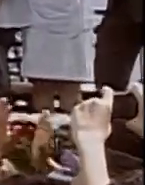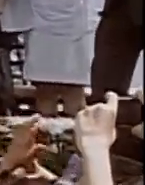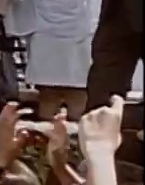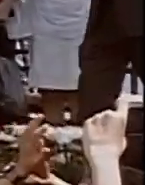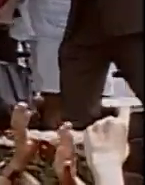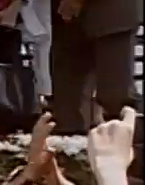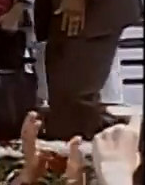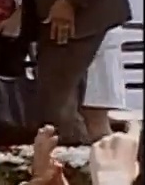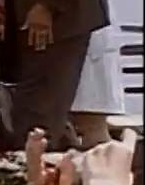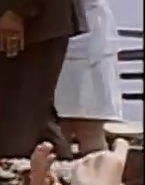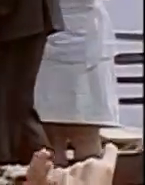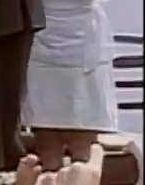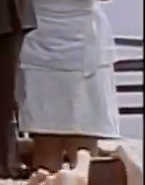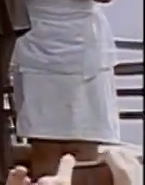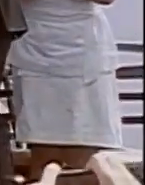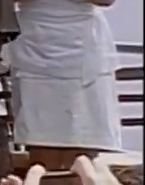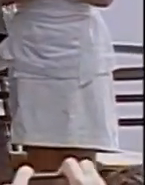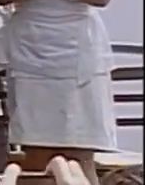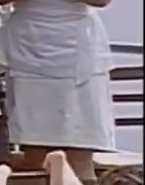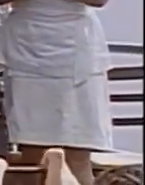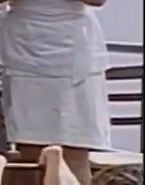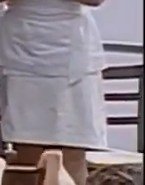vocês estár